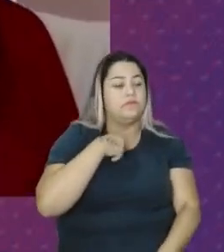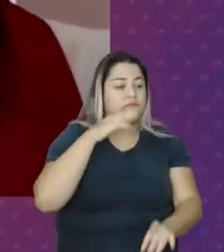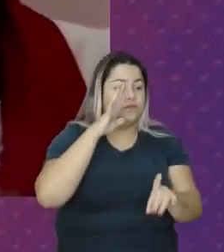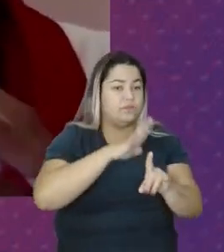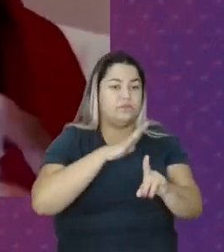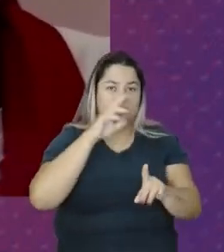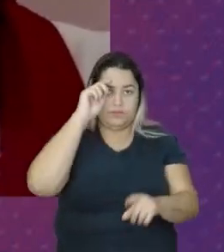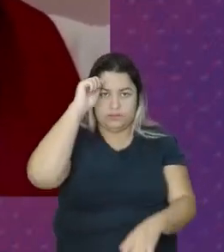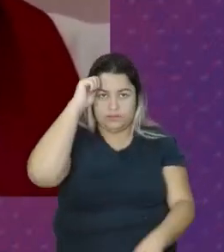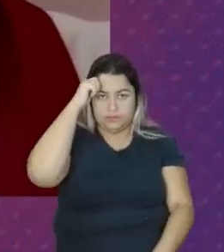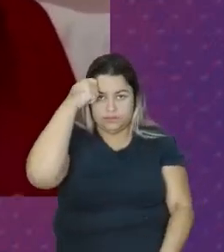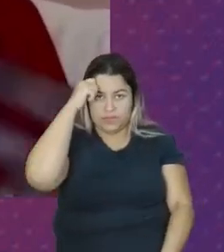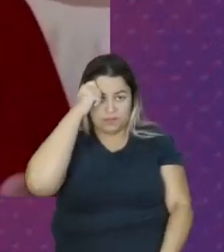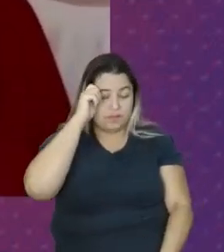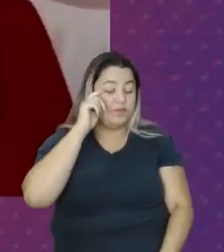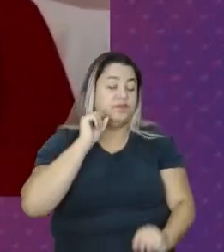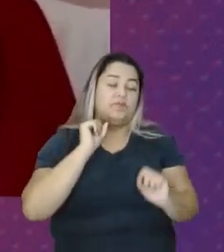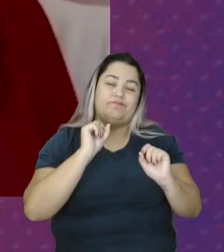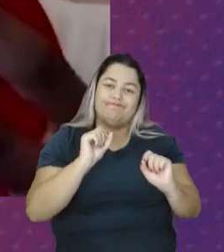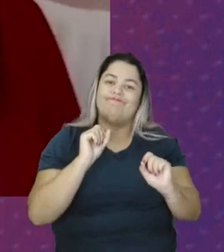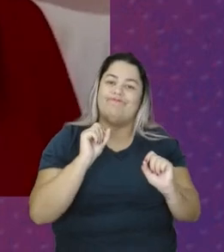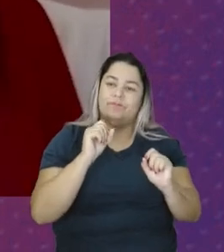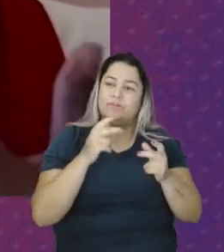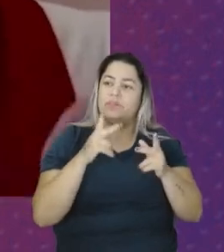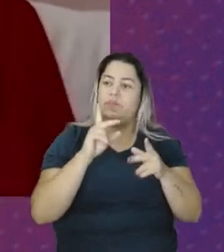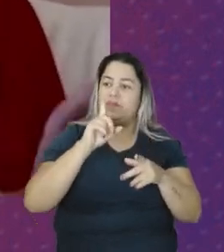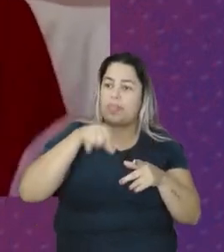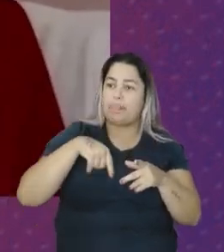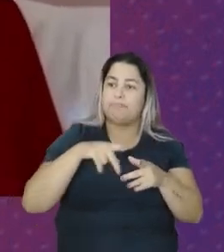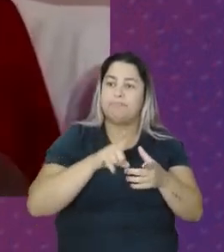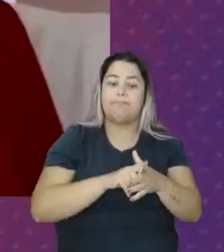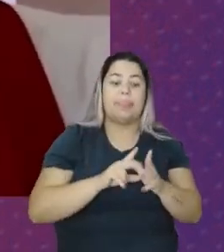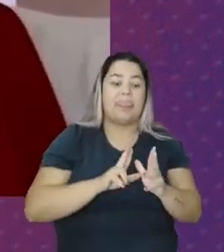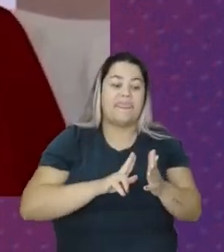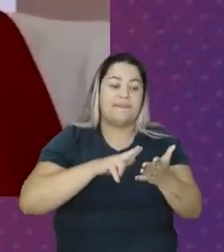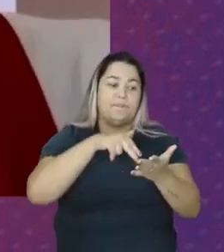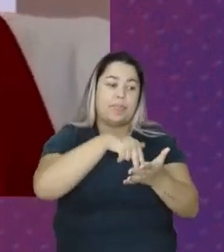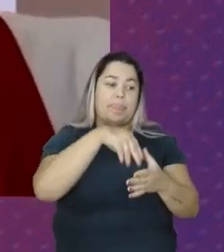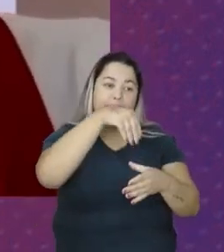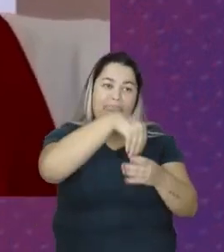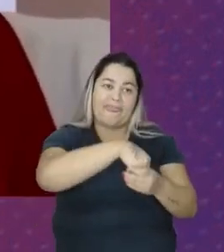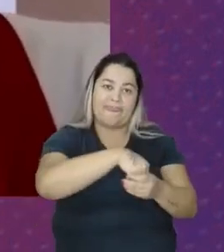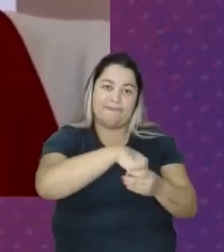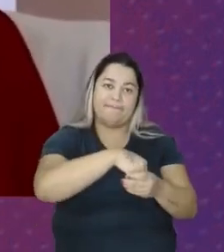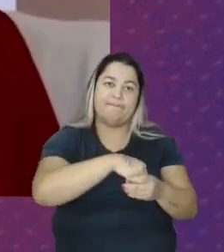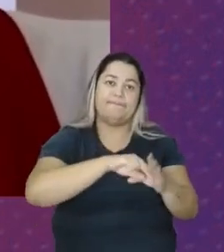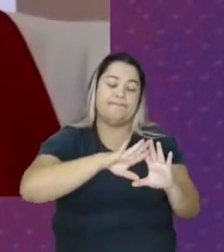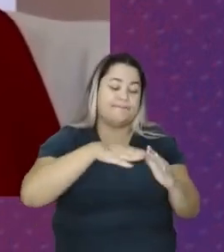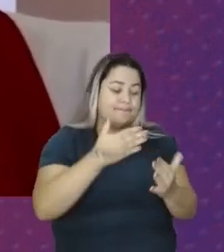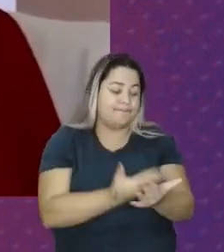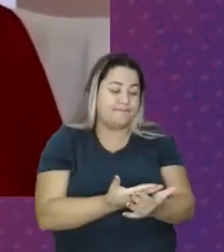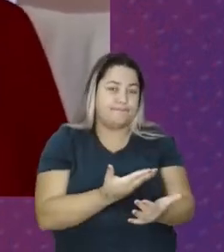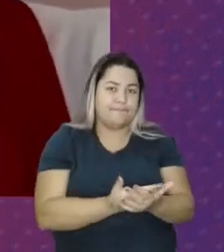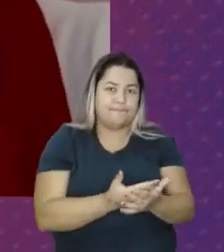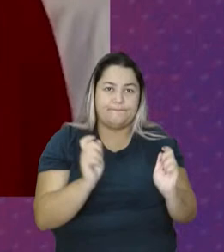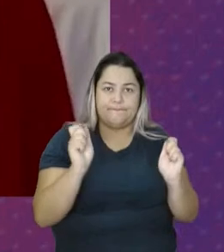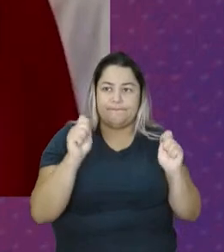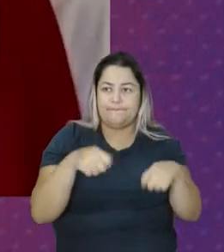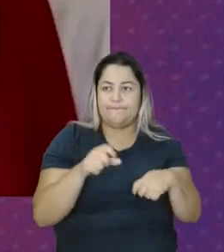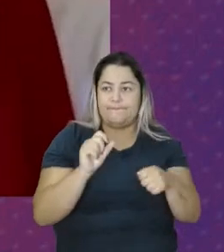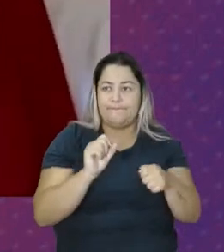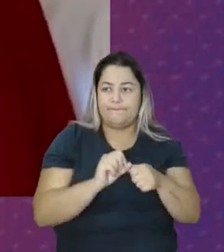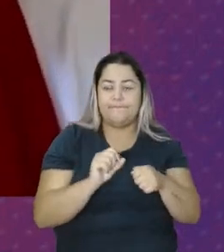das escolas, para que isso não possa ser um motivo deles não ficarem dentro das escolas. Nós precisamos fazer isso. Essa